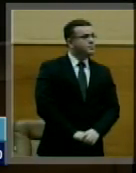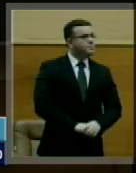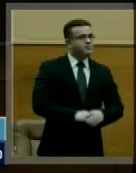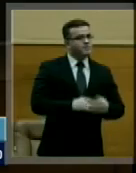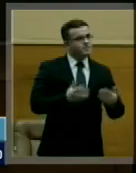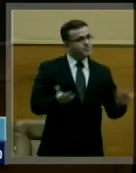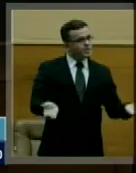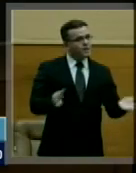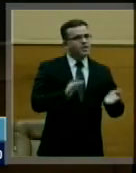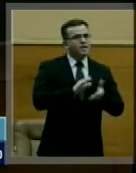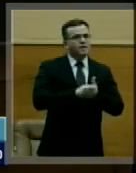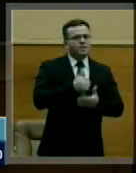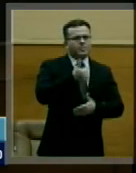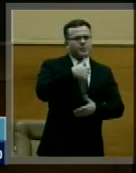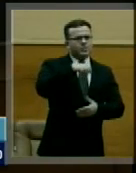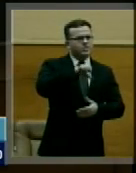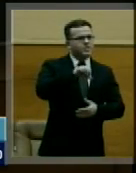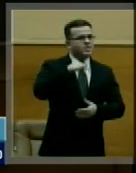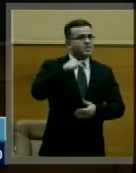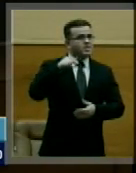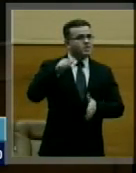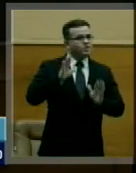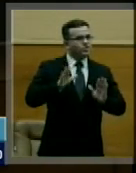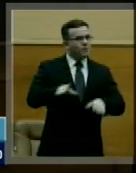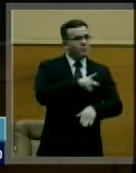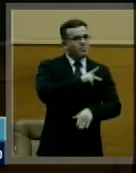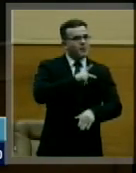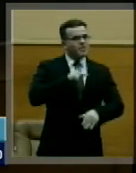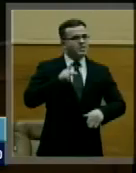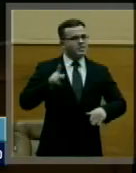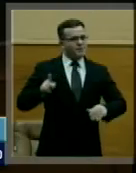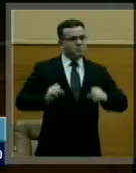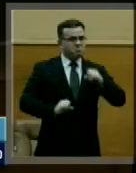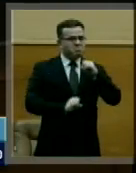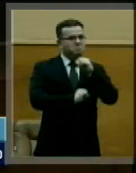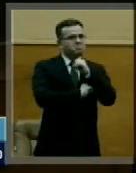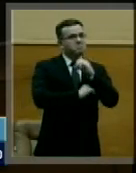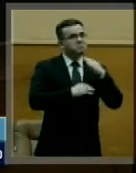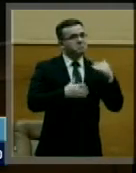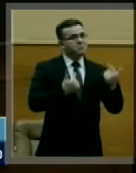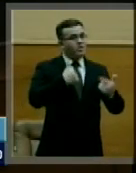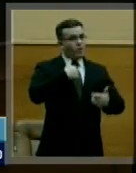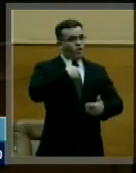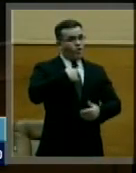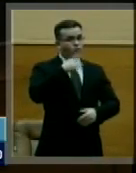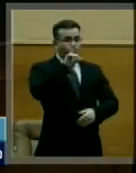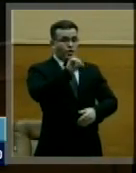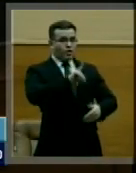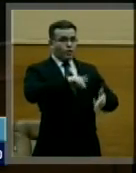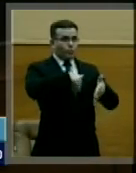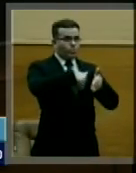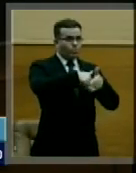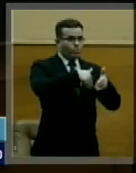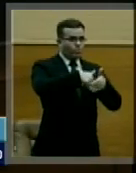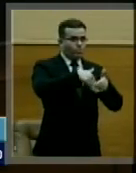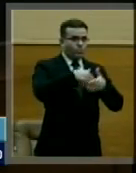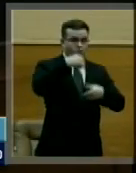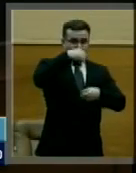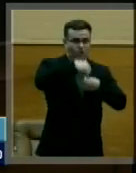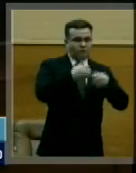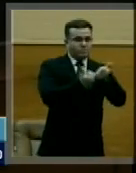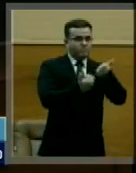E em 77 o Flávio foi o presidente, foi eleito presidente, eu fui diretor de futebol, tendo